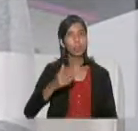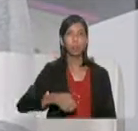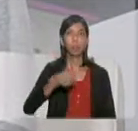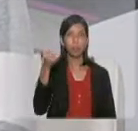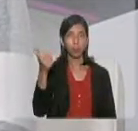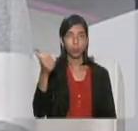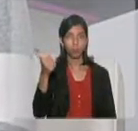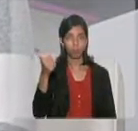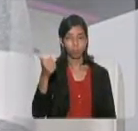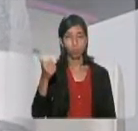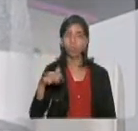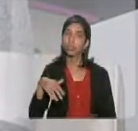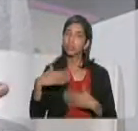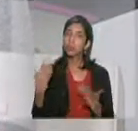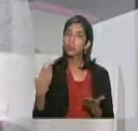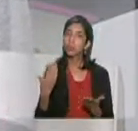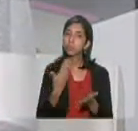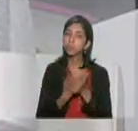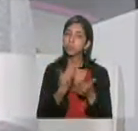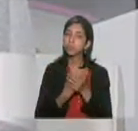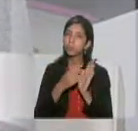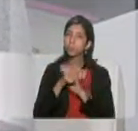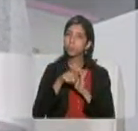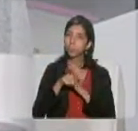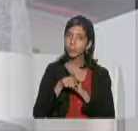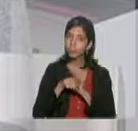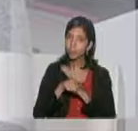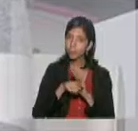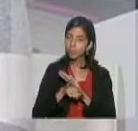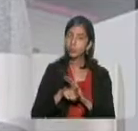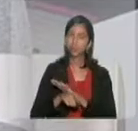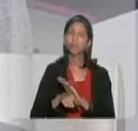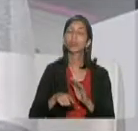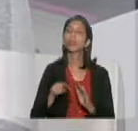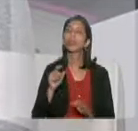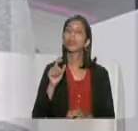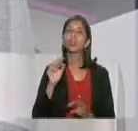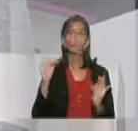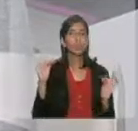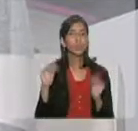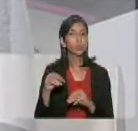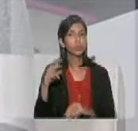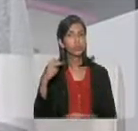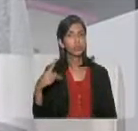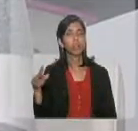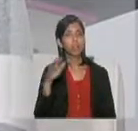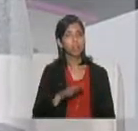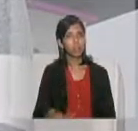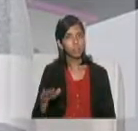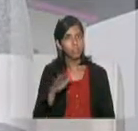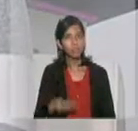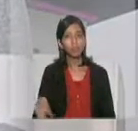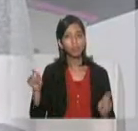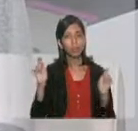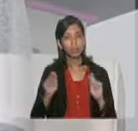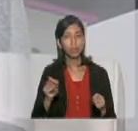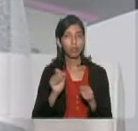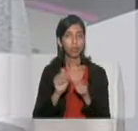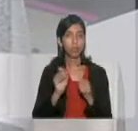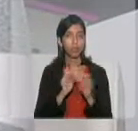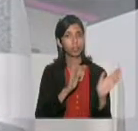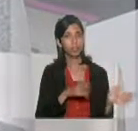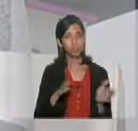melhor maneira. Então, né, os estudos chegaram a esse formato, enfim, por tudo que a criança tem a oferecer